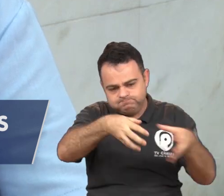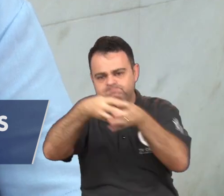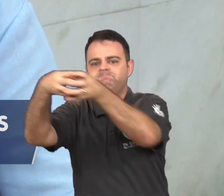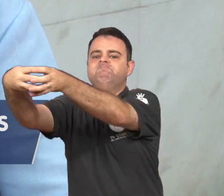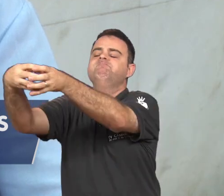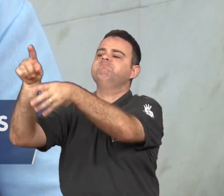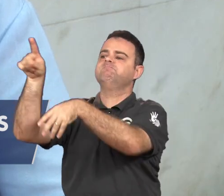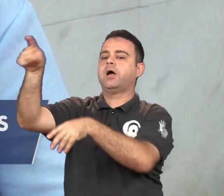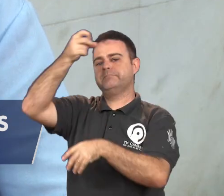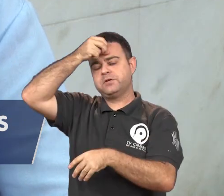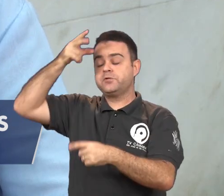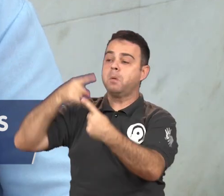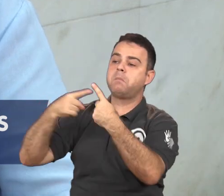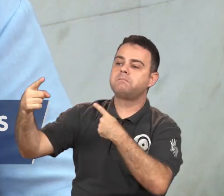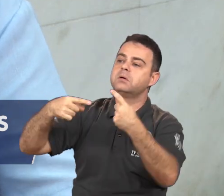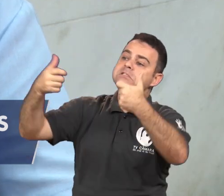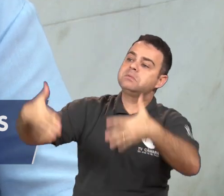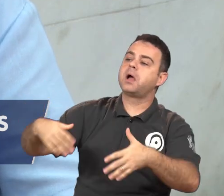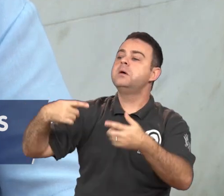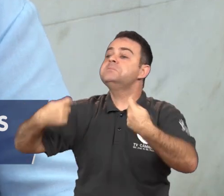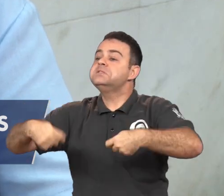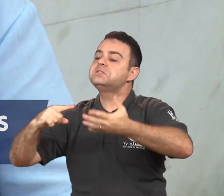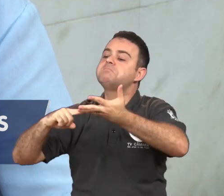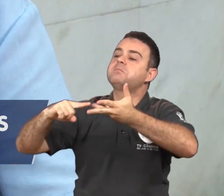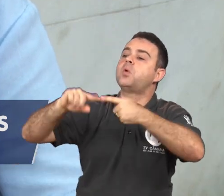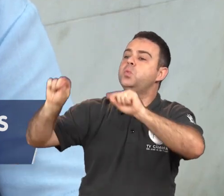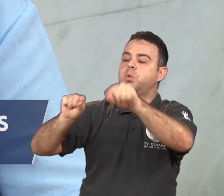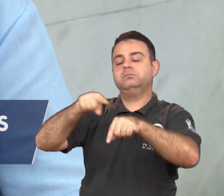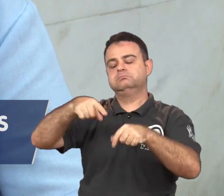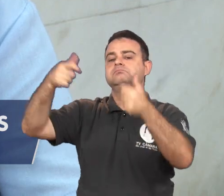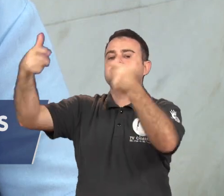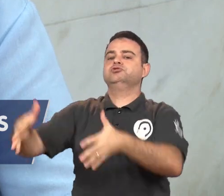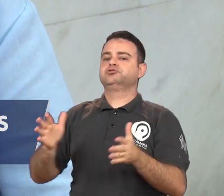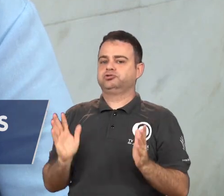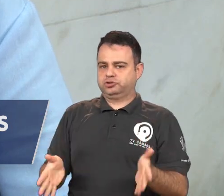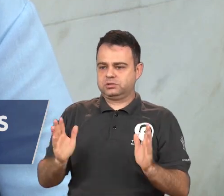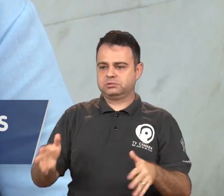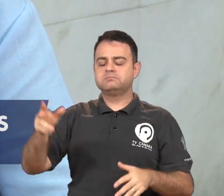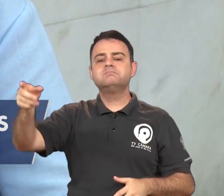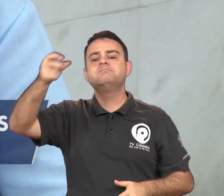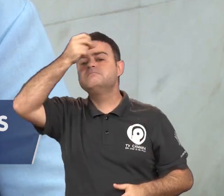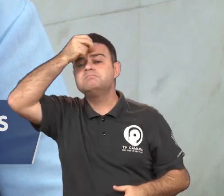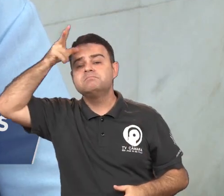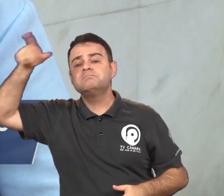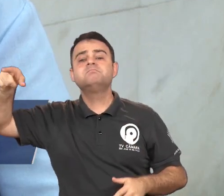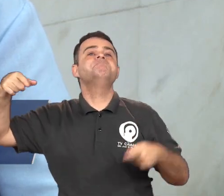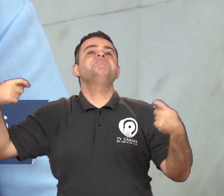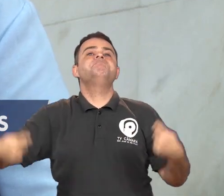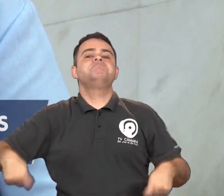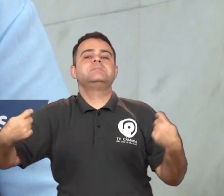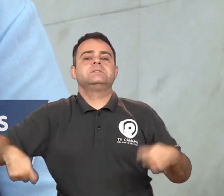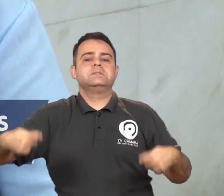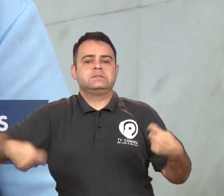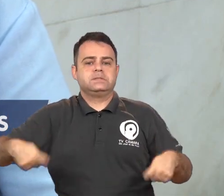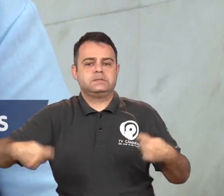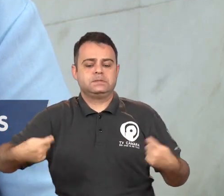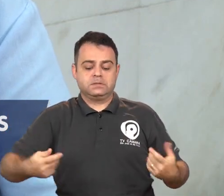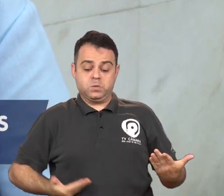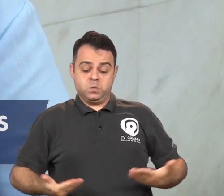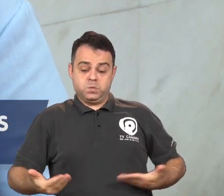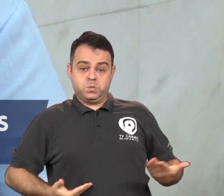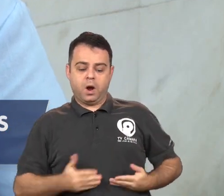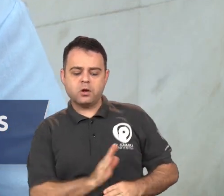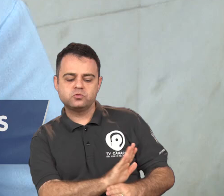né? Então, ali o executivo tem que trabalhar com mais segurança para